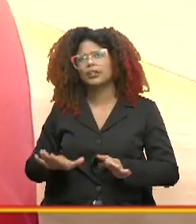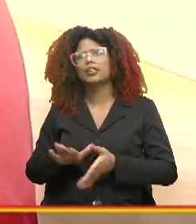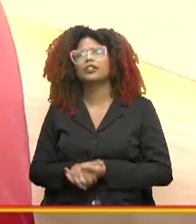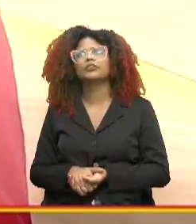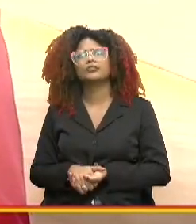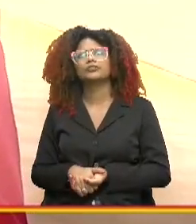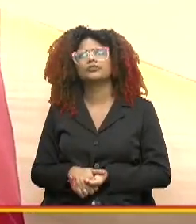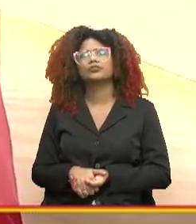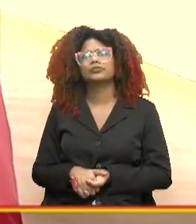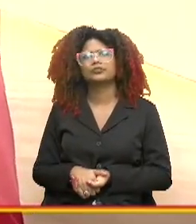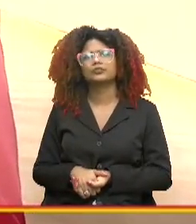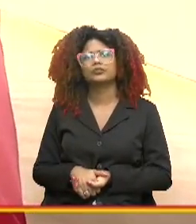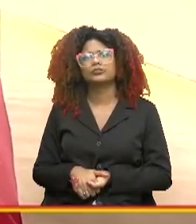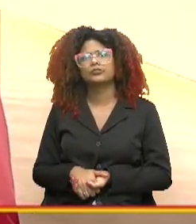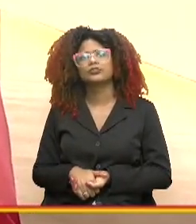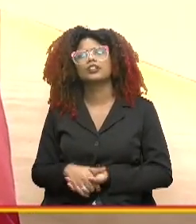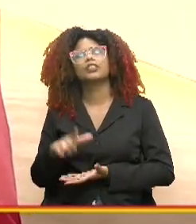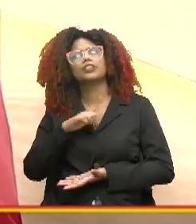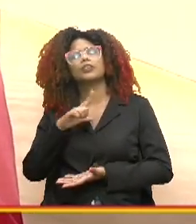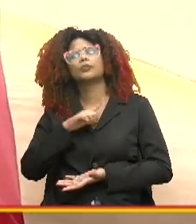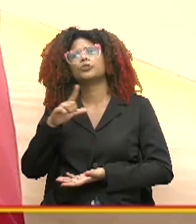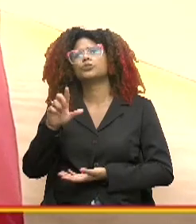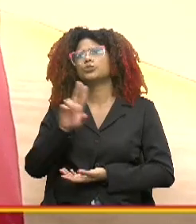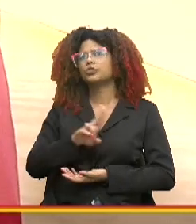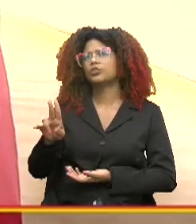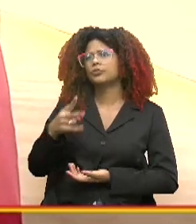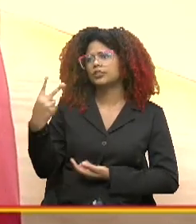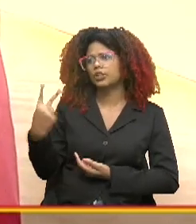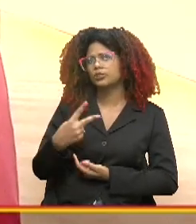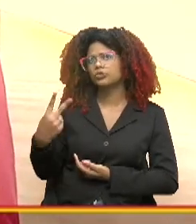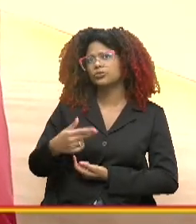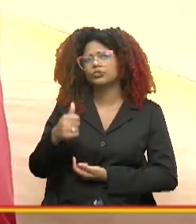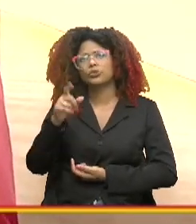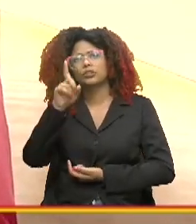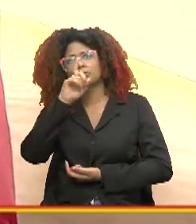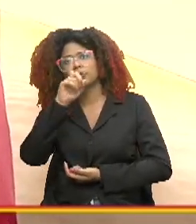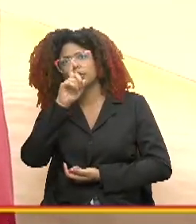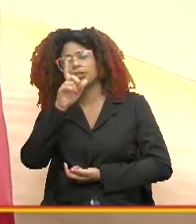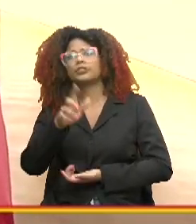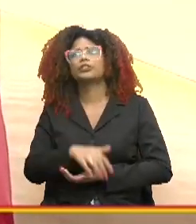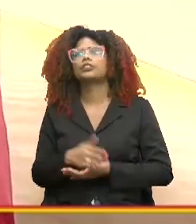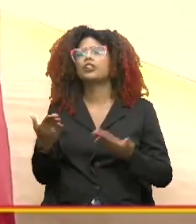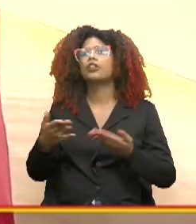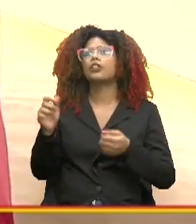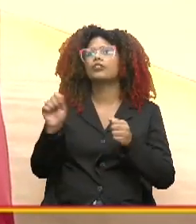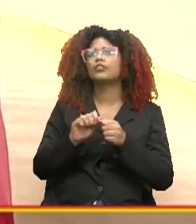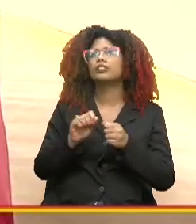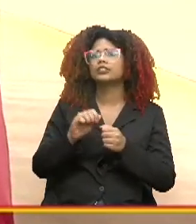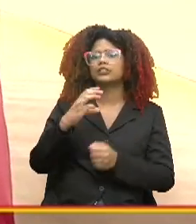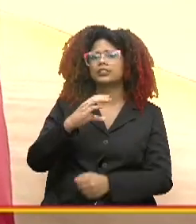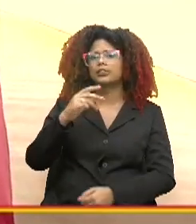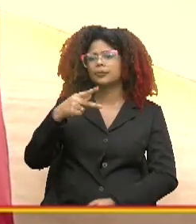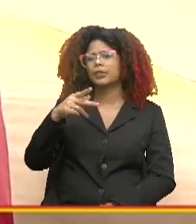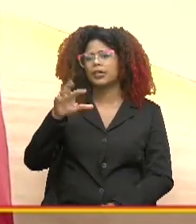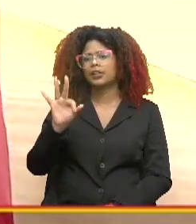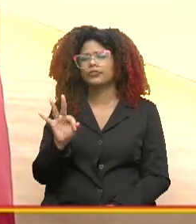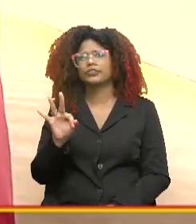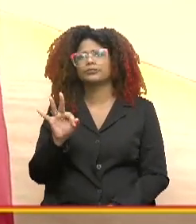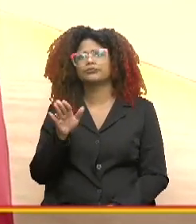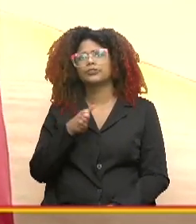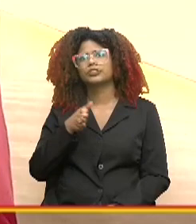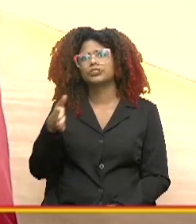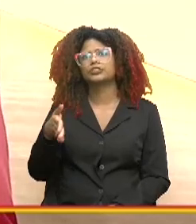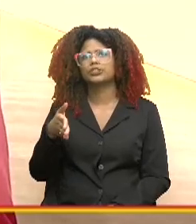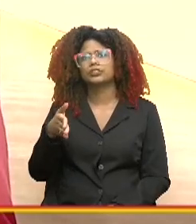né Nós temos os nomes das duas Mães na certidão agora tem que fazer então o CPF aí chega lá